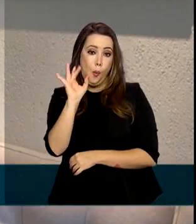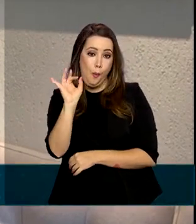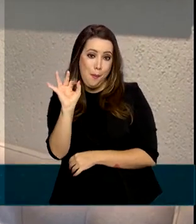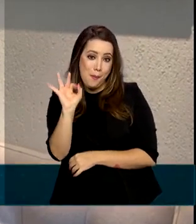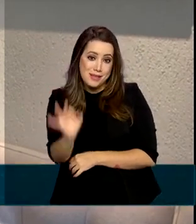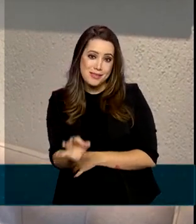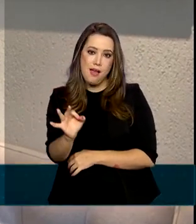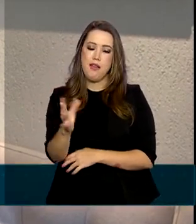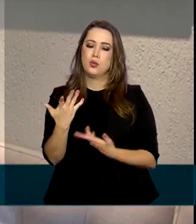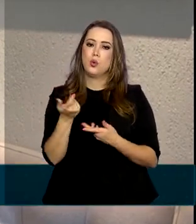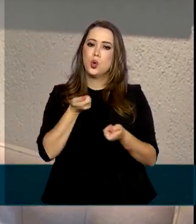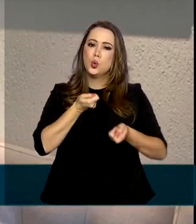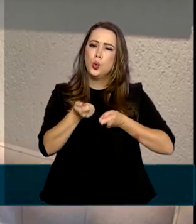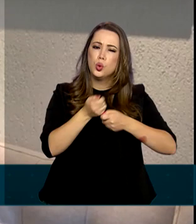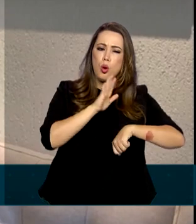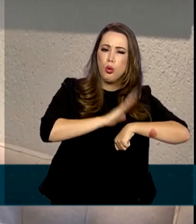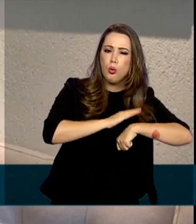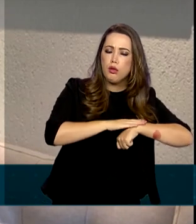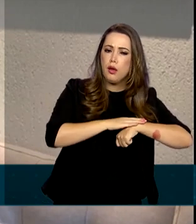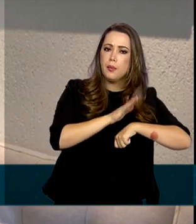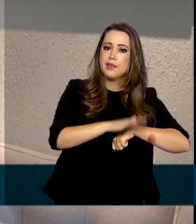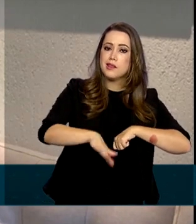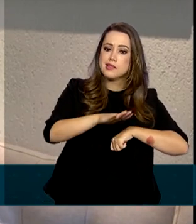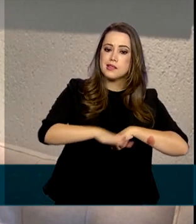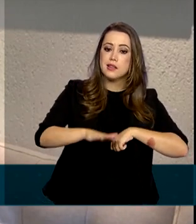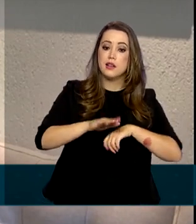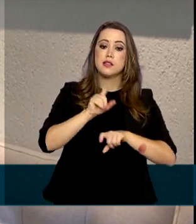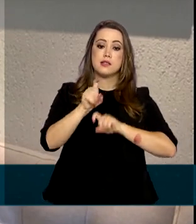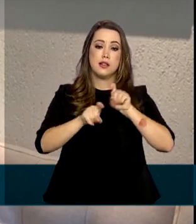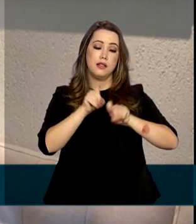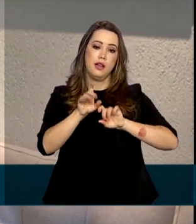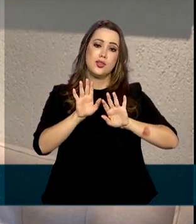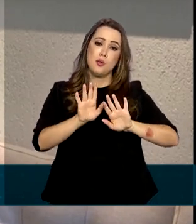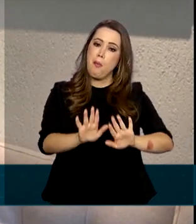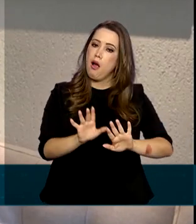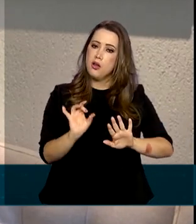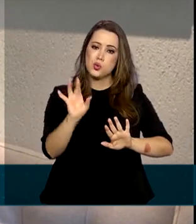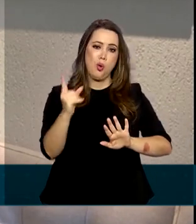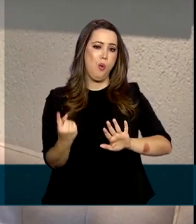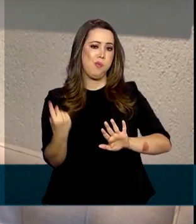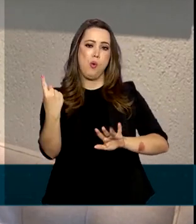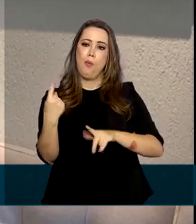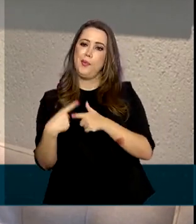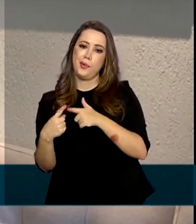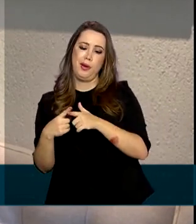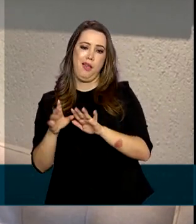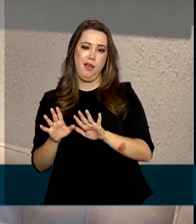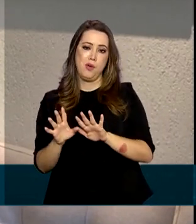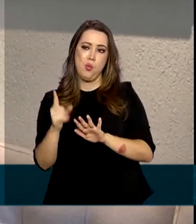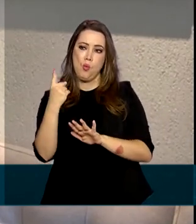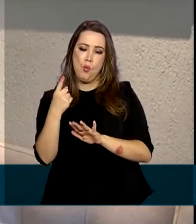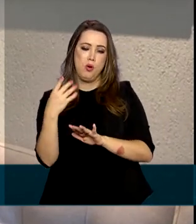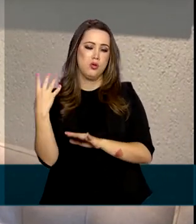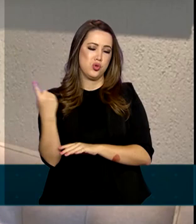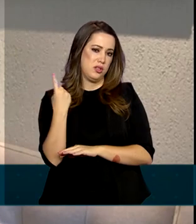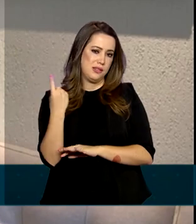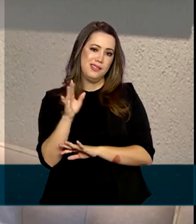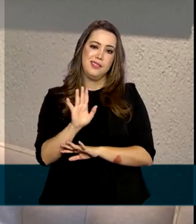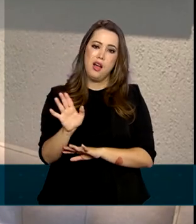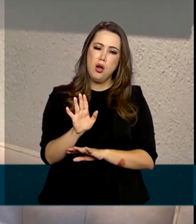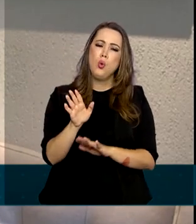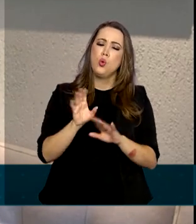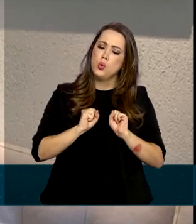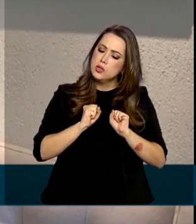controle do tempo das crianças no mundo virtual. Mas ela não está sozinha nessa tarefa. Para especialistas,